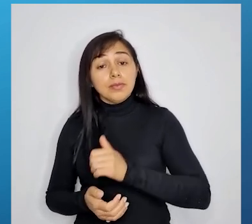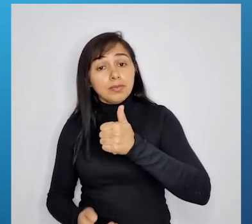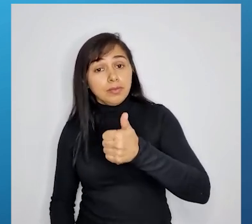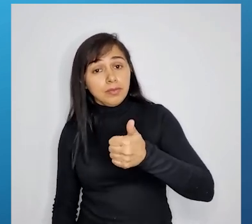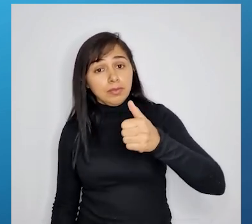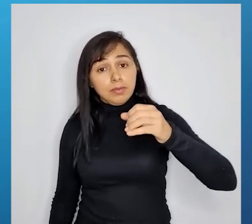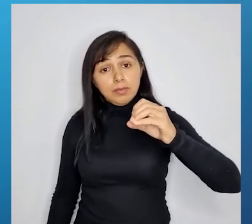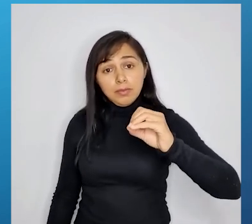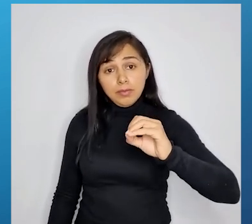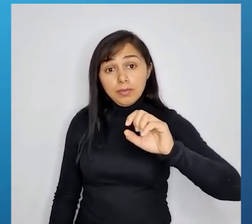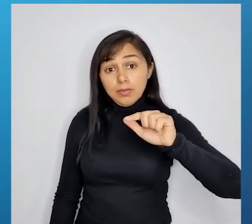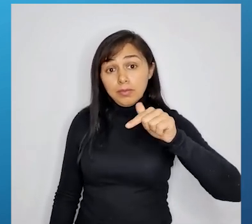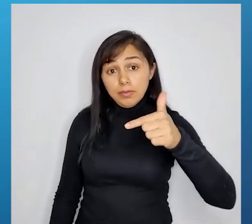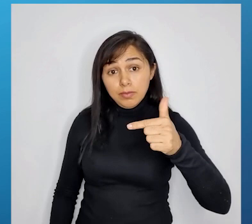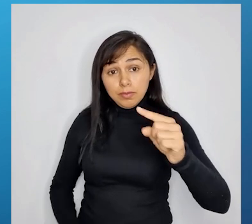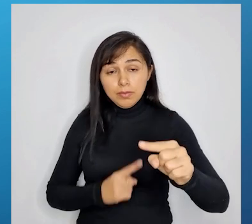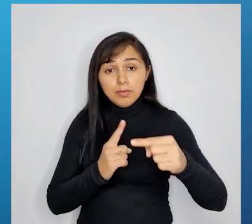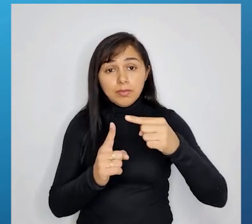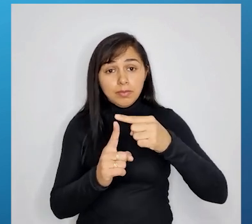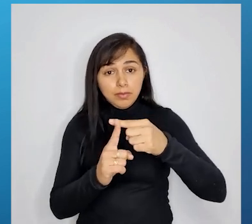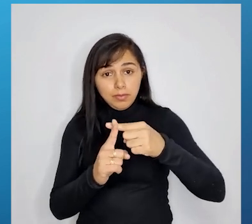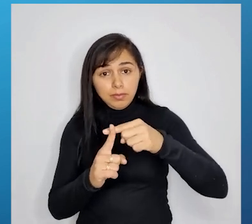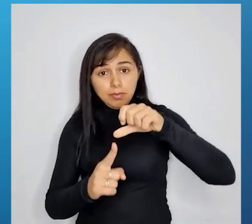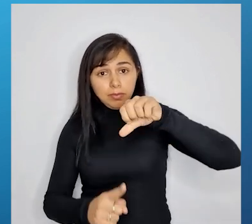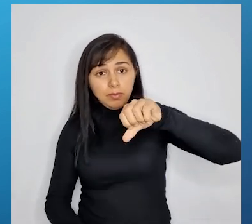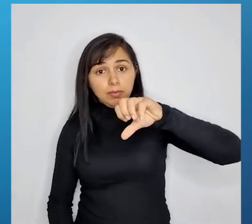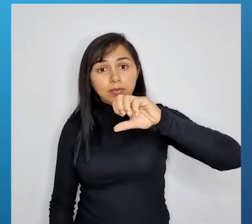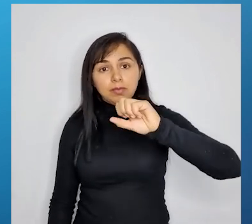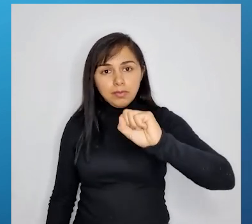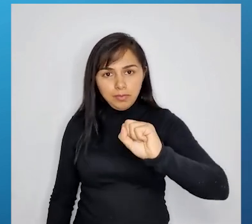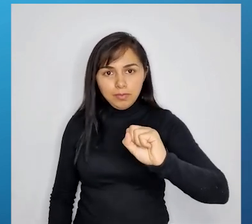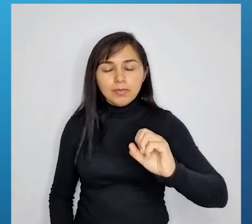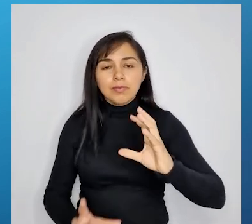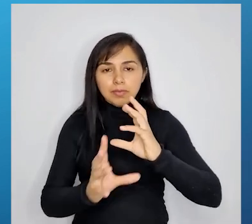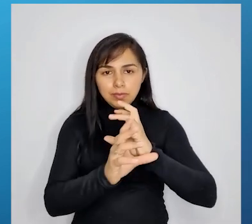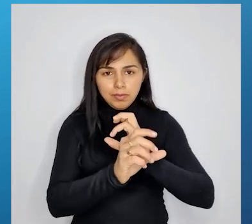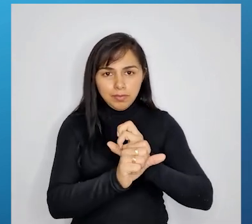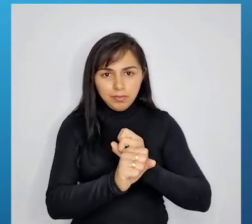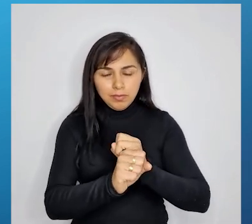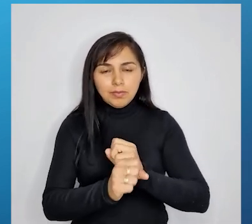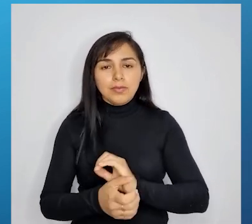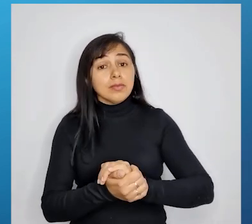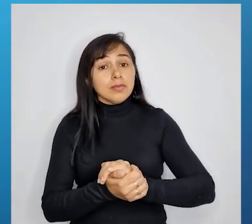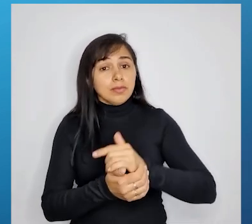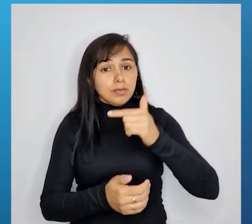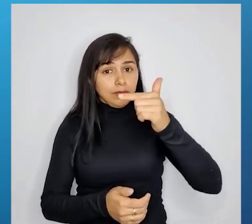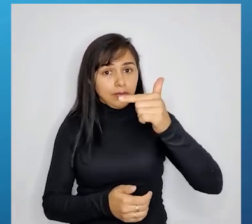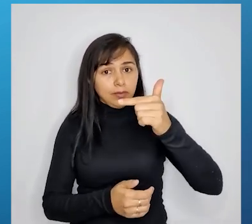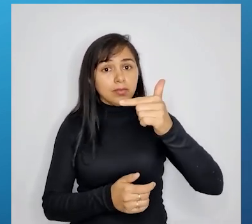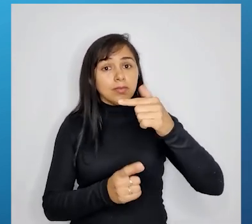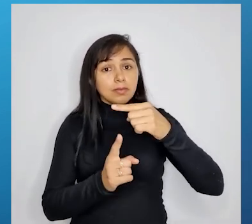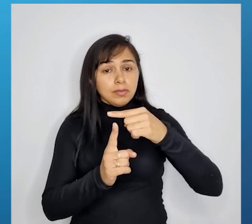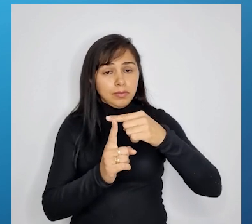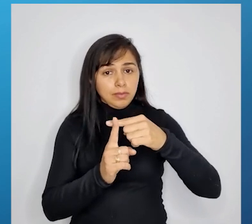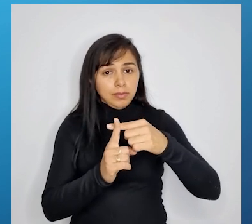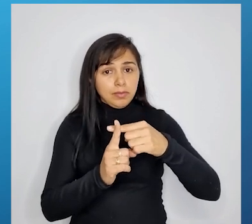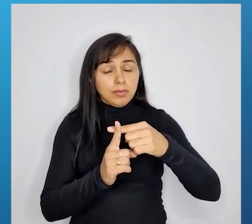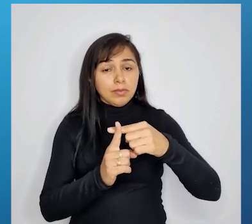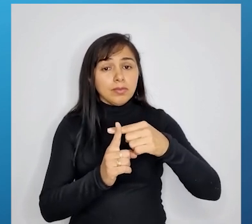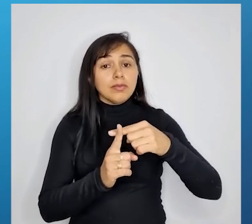102 mais 98, bem tranquilo. 2 mais 98, 10, vai